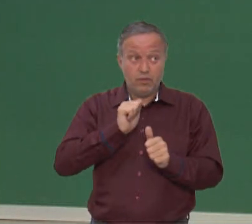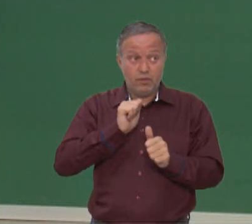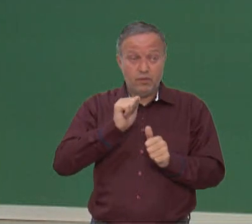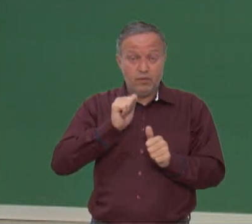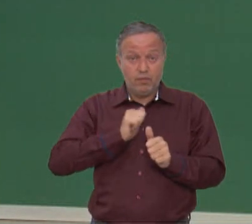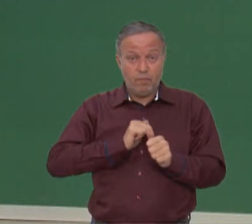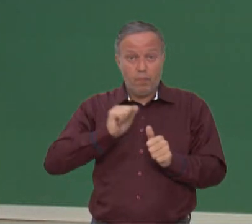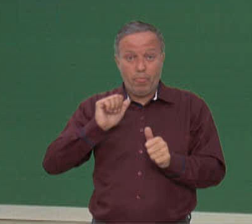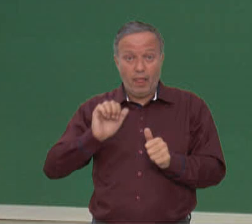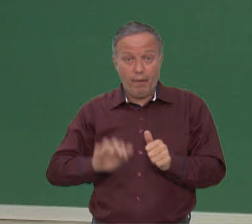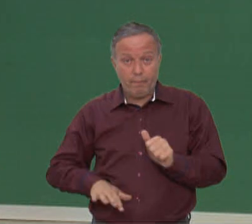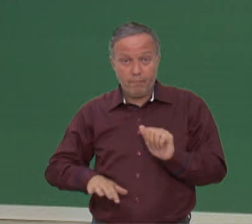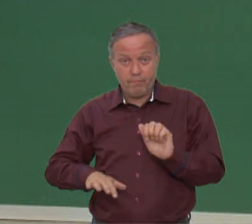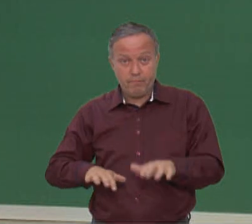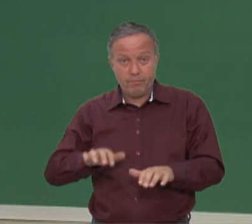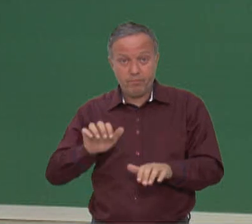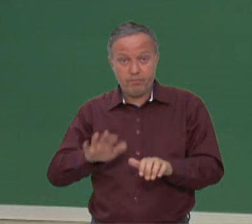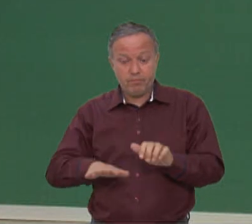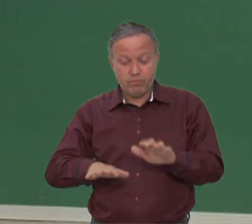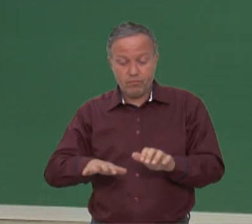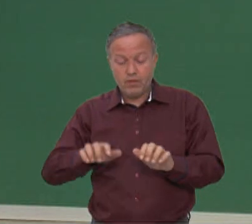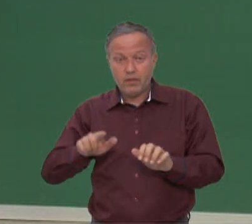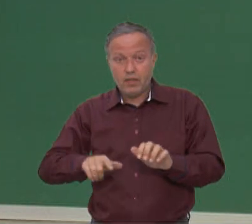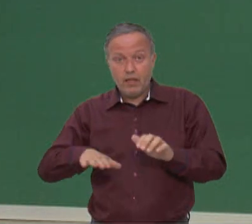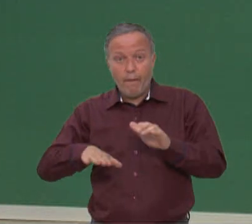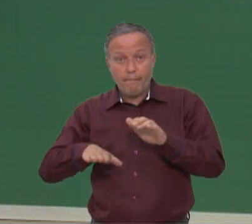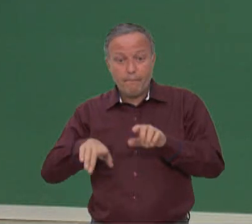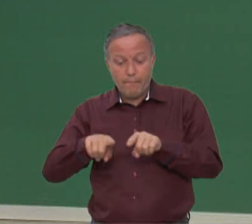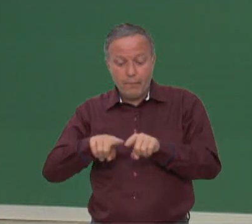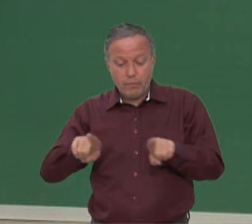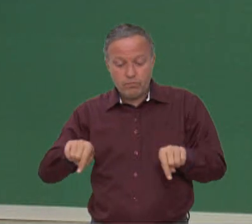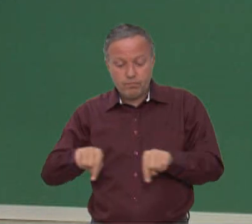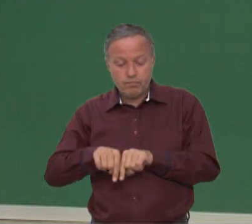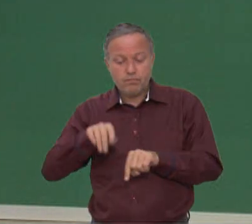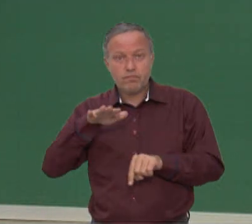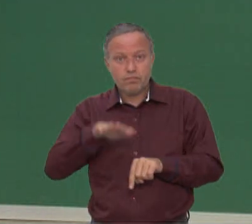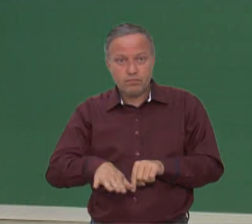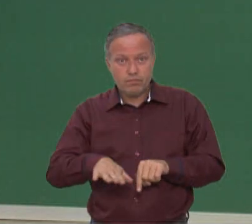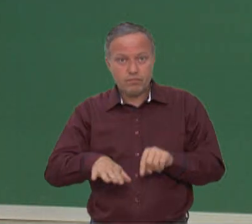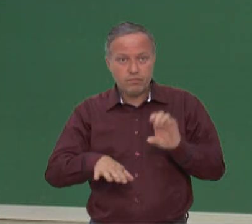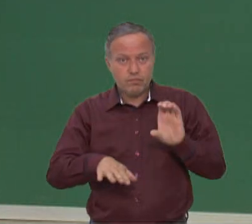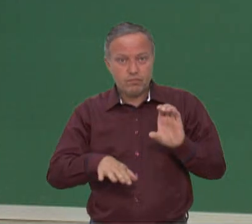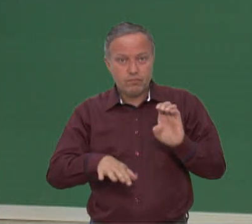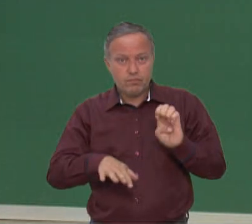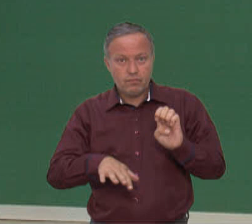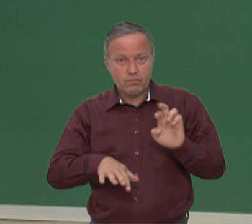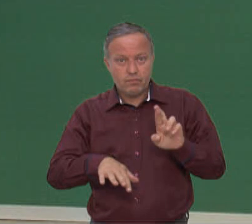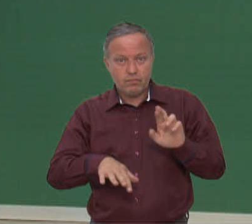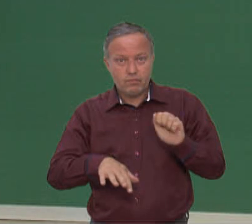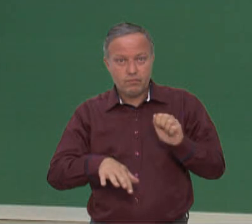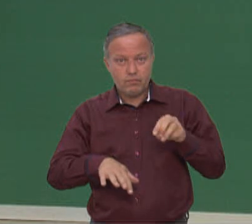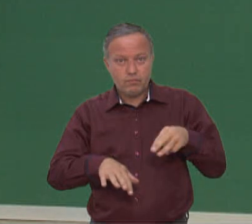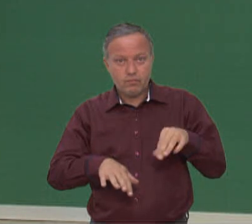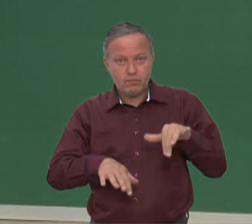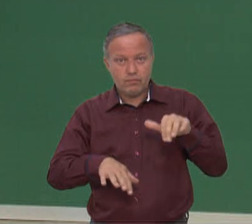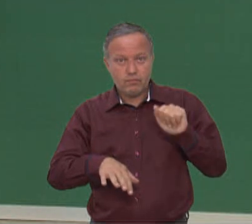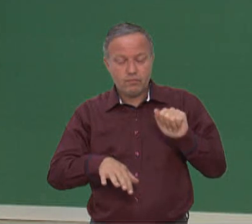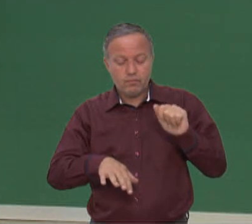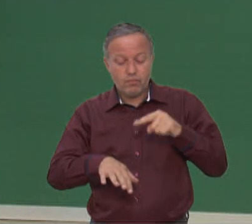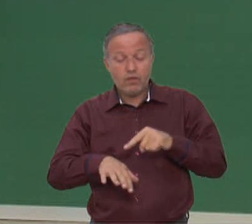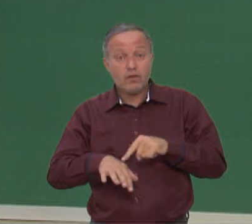você pisa descalço assim na cerâmica, uma das primeiras coisas que isso começa a gerar são dores de